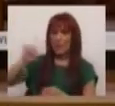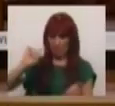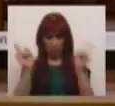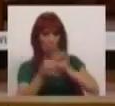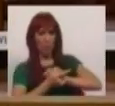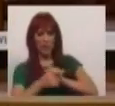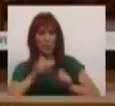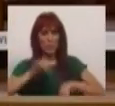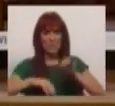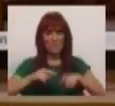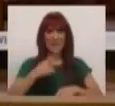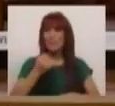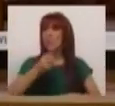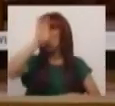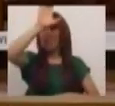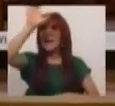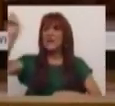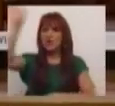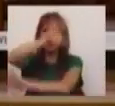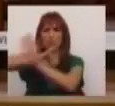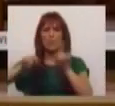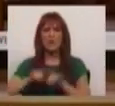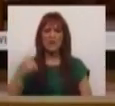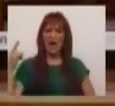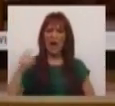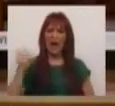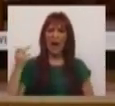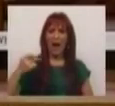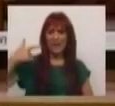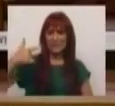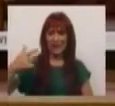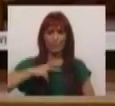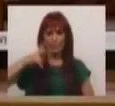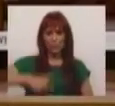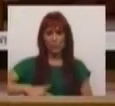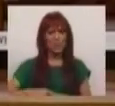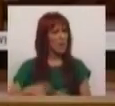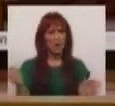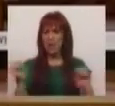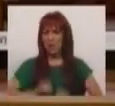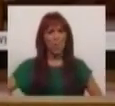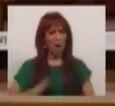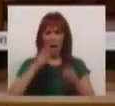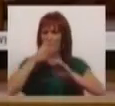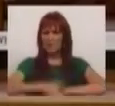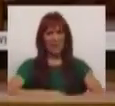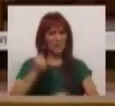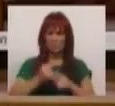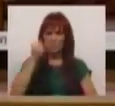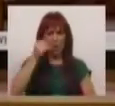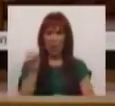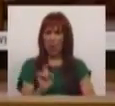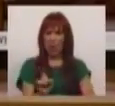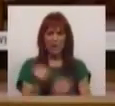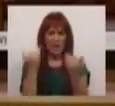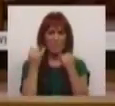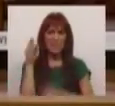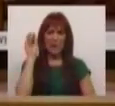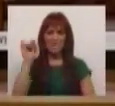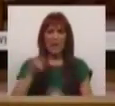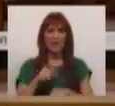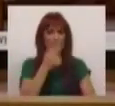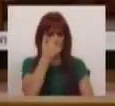contrário do que acontece em muitos países da Europa, a autoridade tributária portuguesa não tem acesso automático à informação bancária